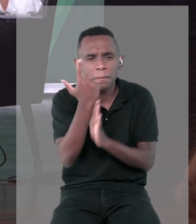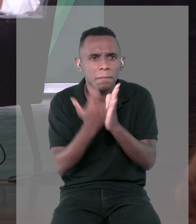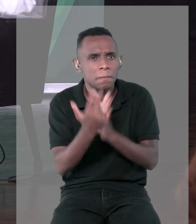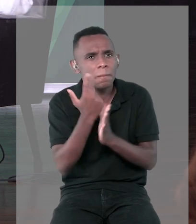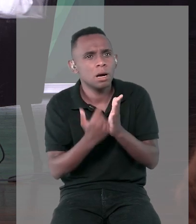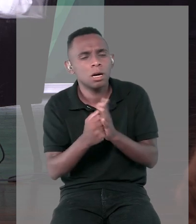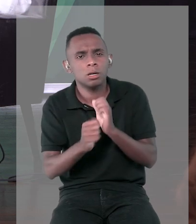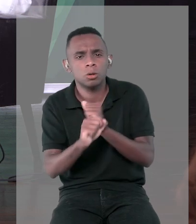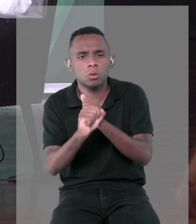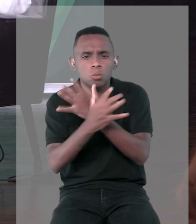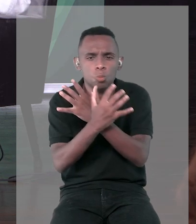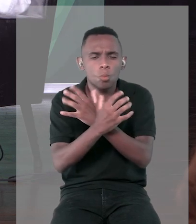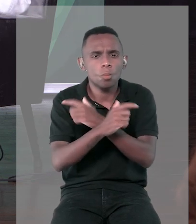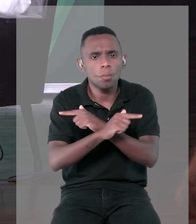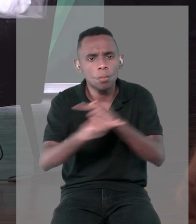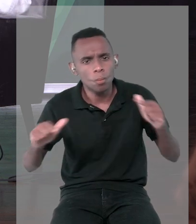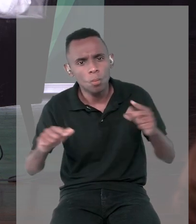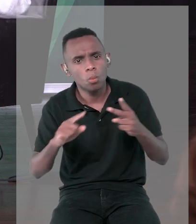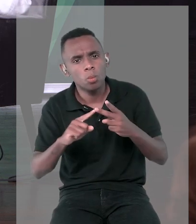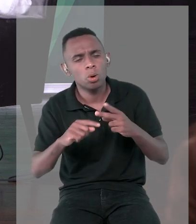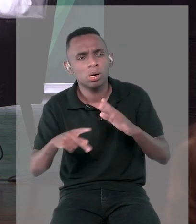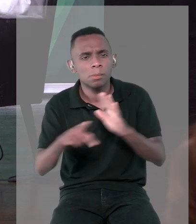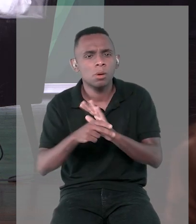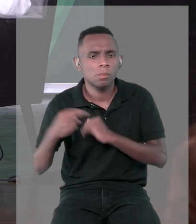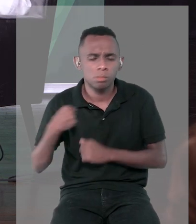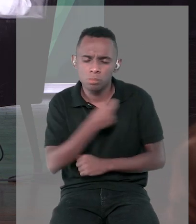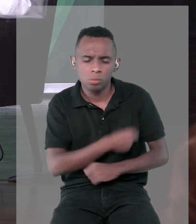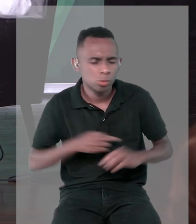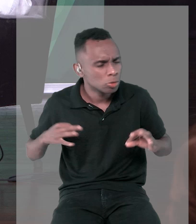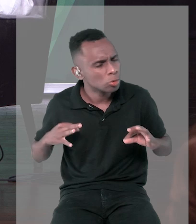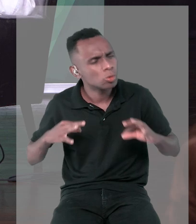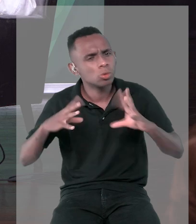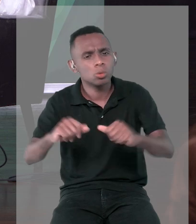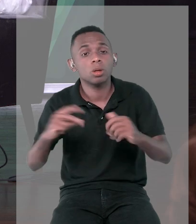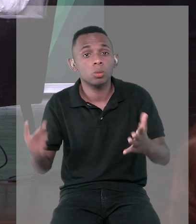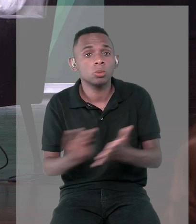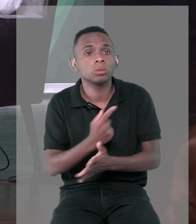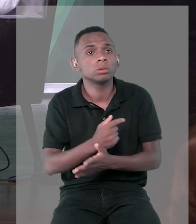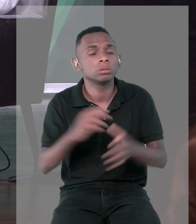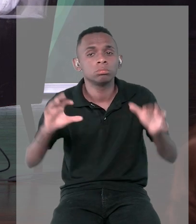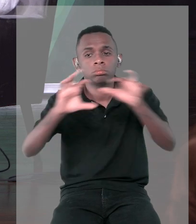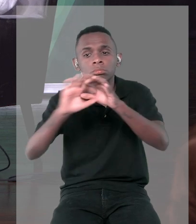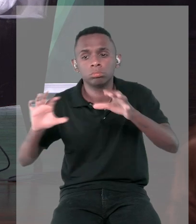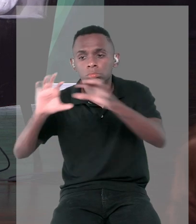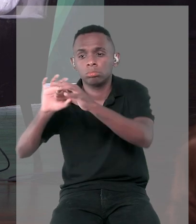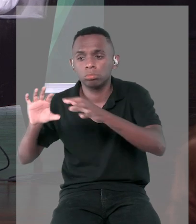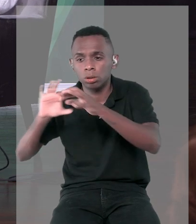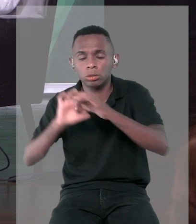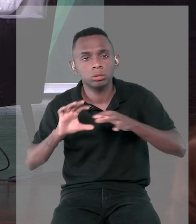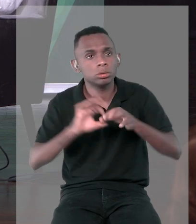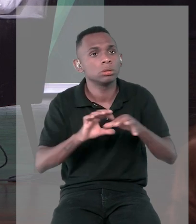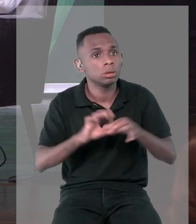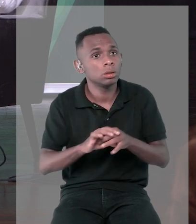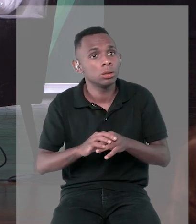Ali é a imagem do deserto, sabe? É a Ásia, tudo acontece ali dentro. Né? E uma imagem liga a outra e vai indo, e vai indo,